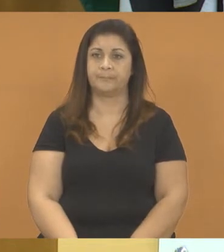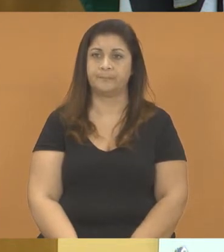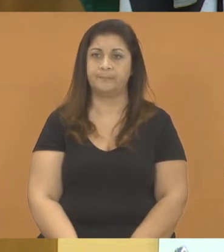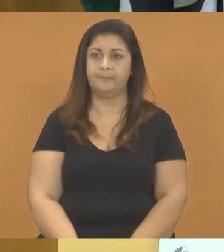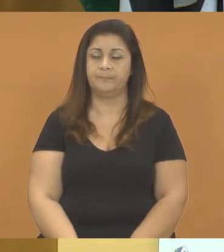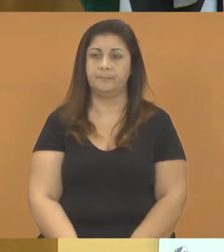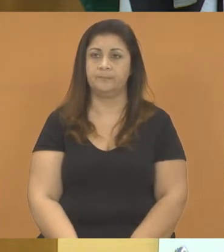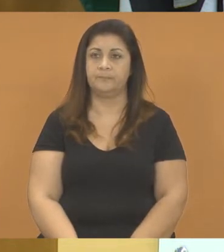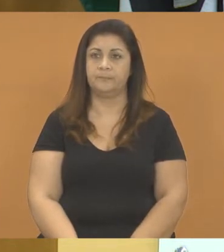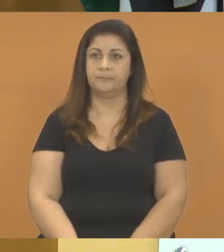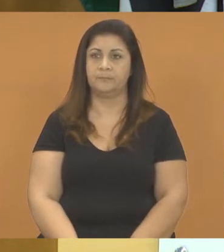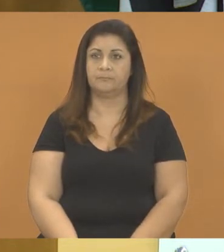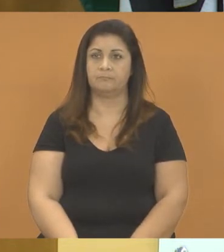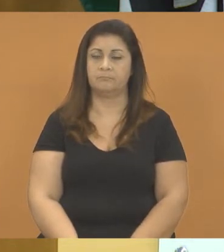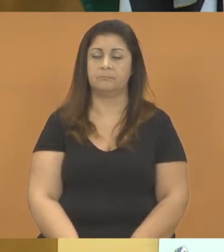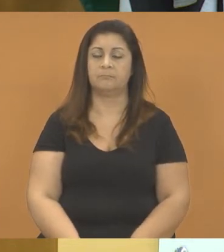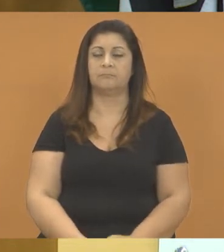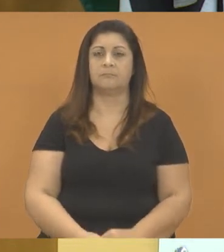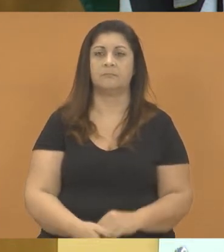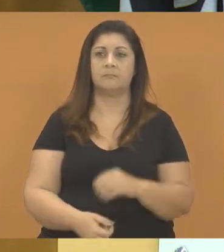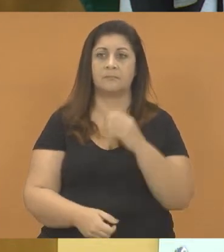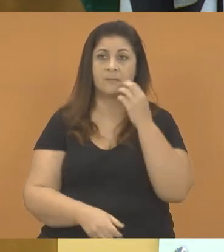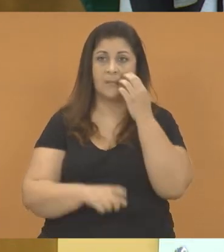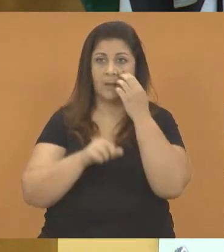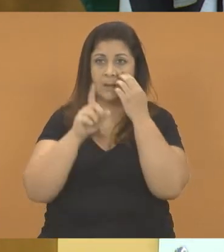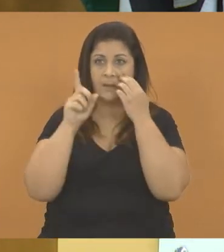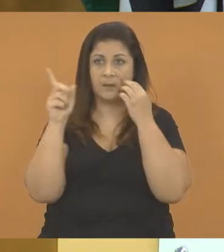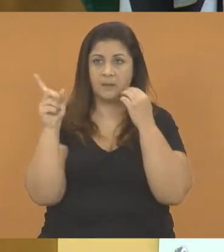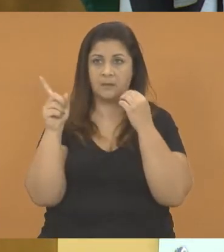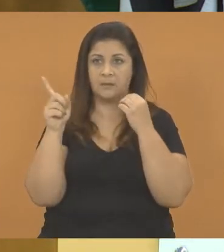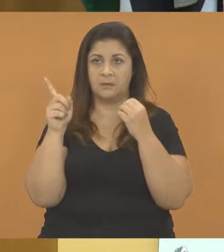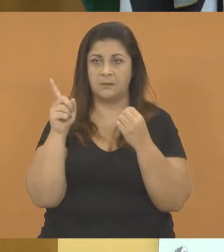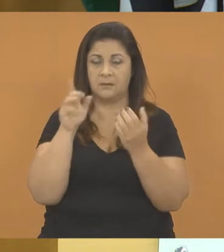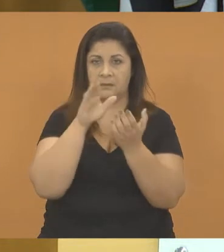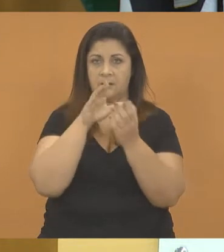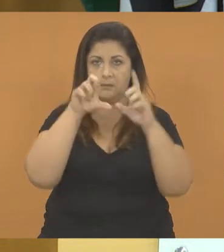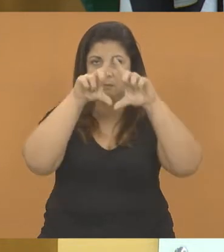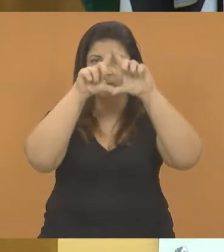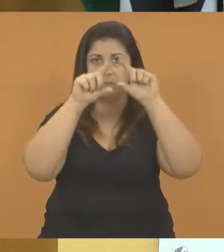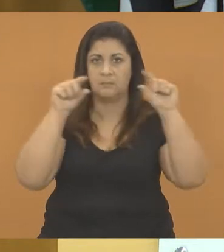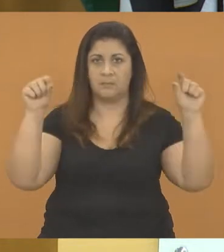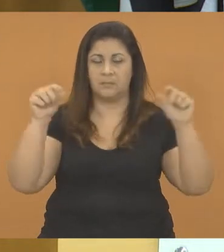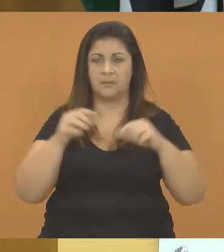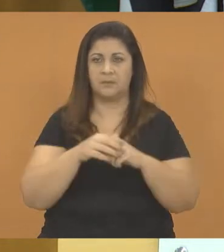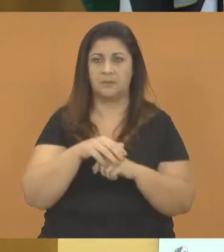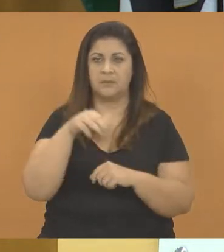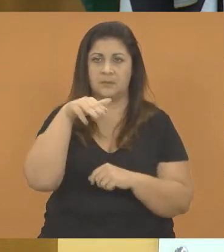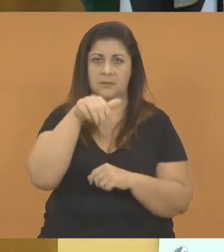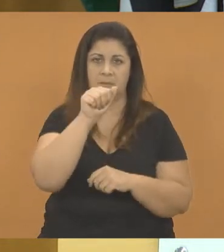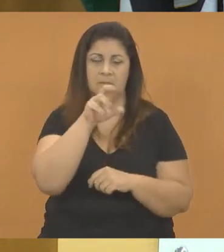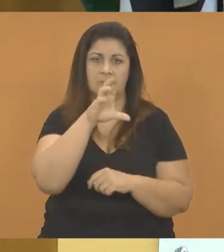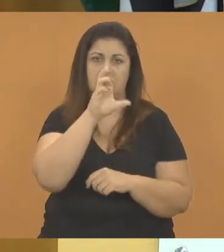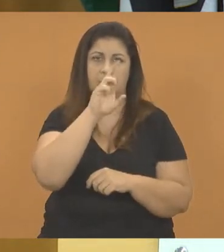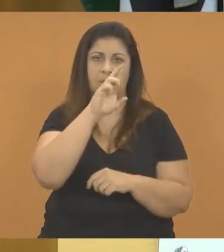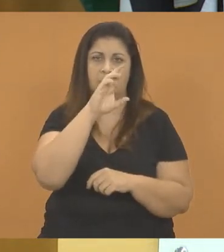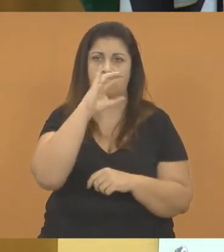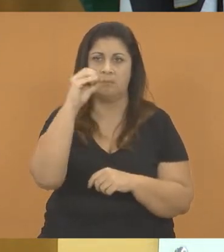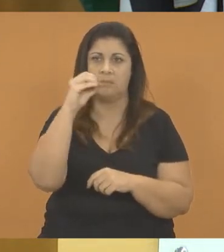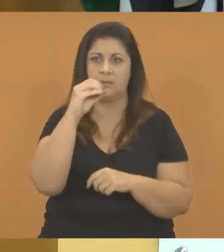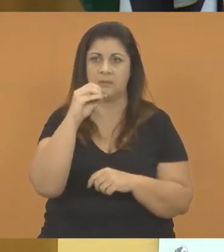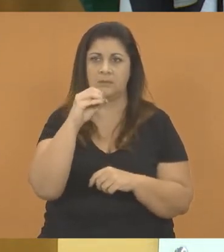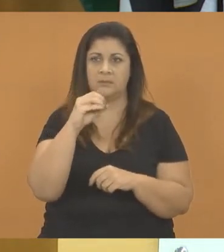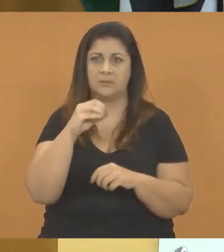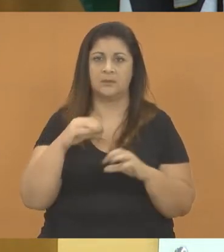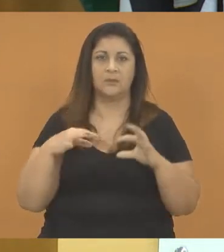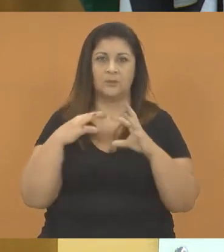aqui a gente lá em jacarei alá e coisa o márcio ou cid no ar meu pai entraram na minha gente